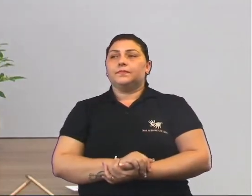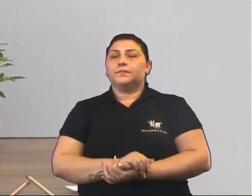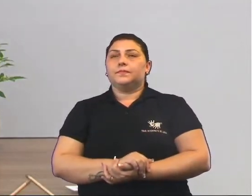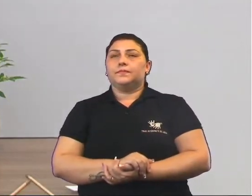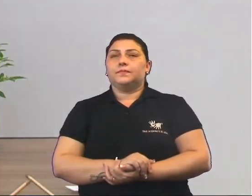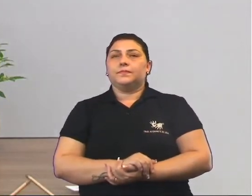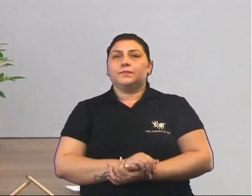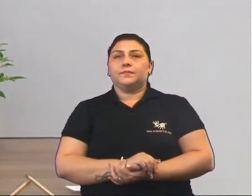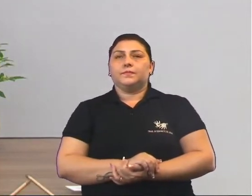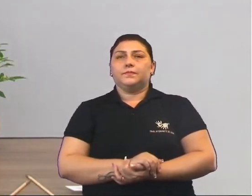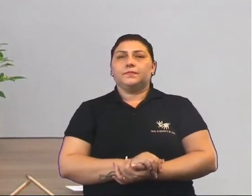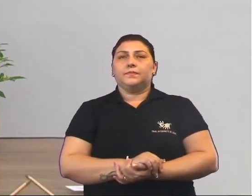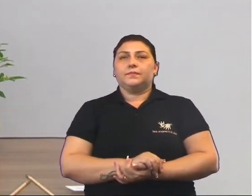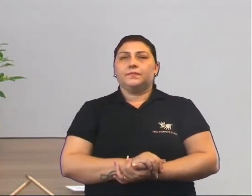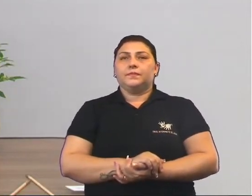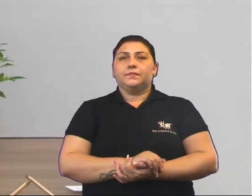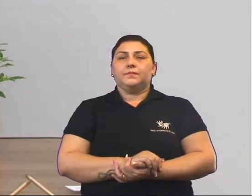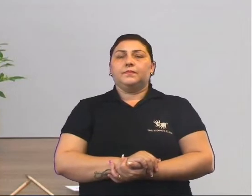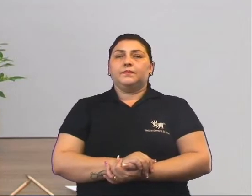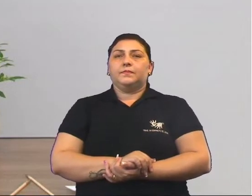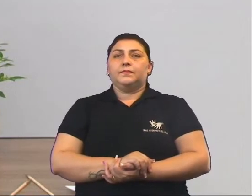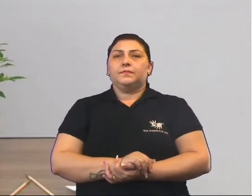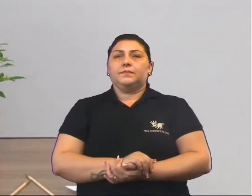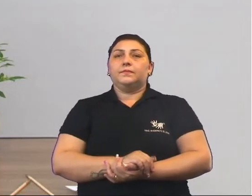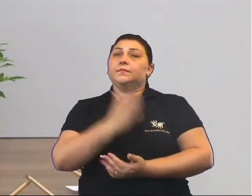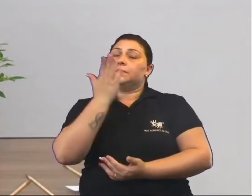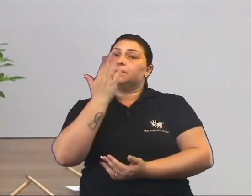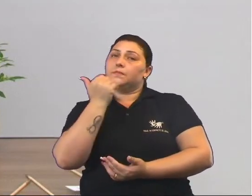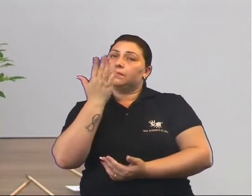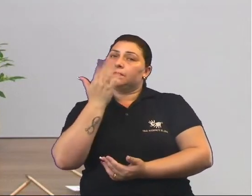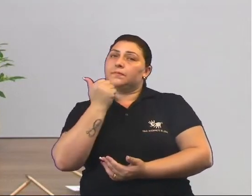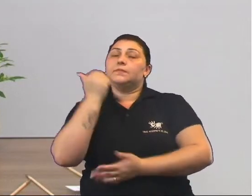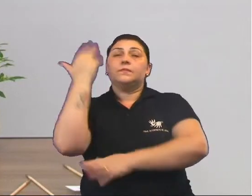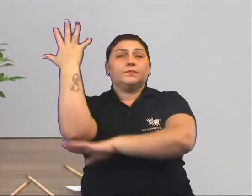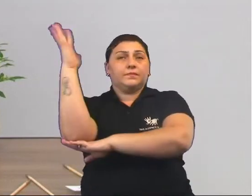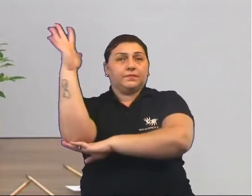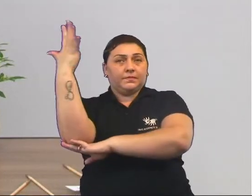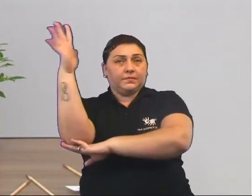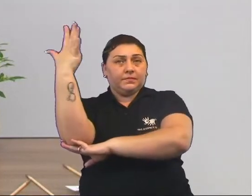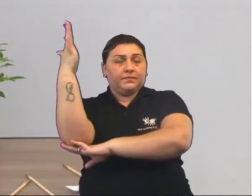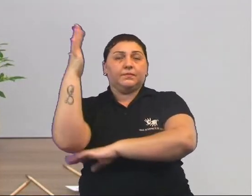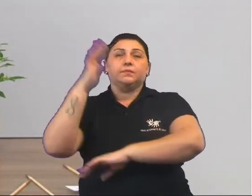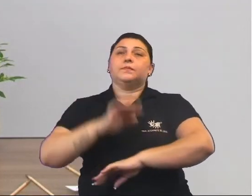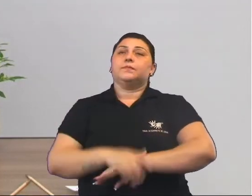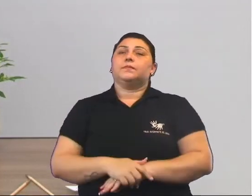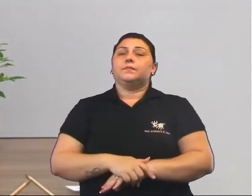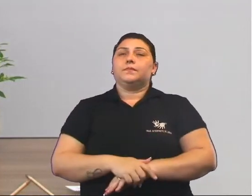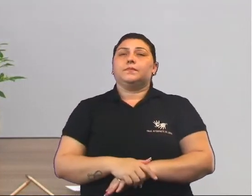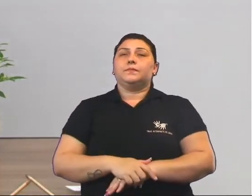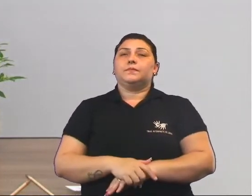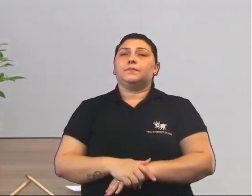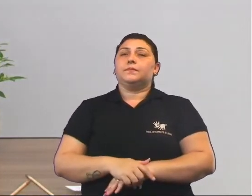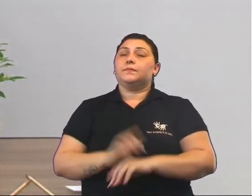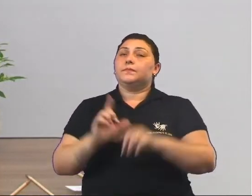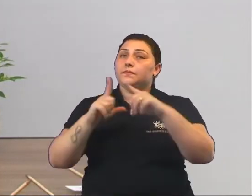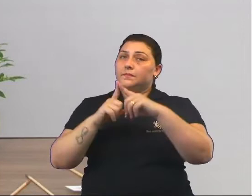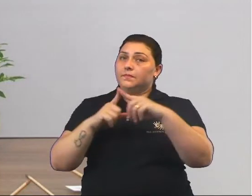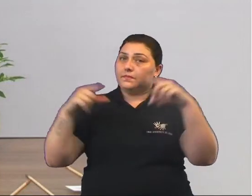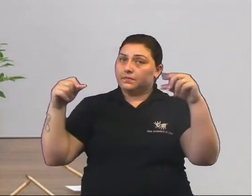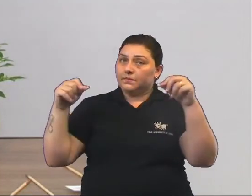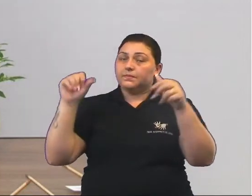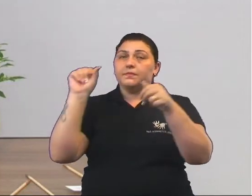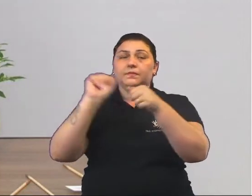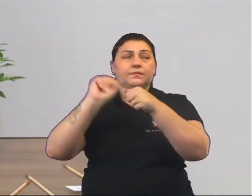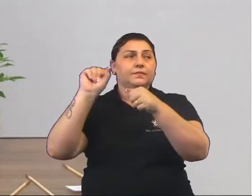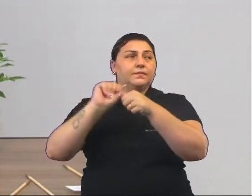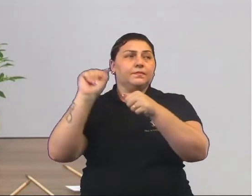folhas são responsáveis pela alimentação da planta. Afinal, é através das folhas que